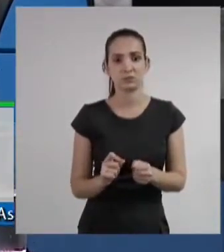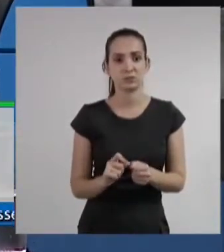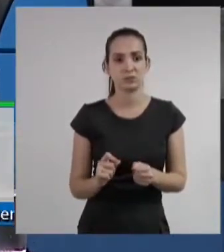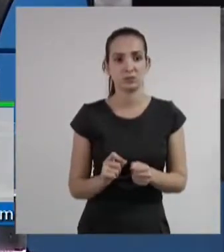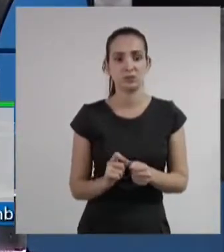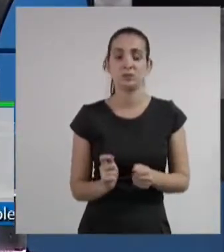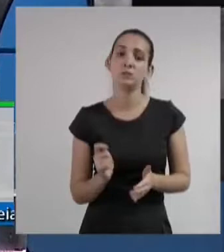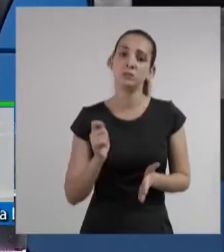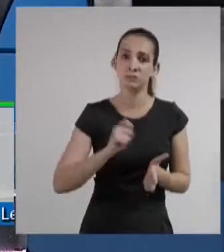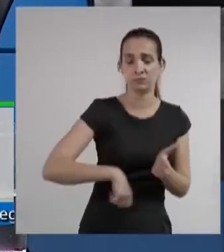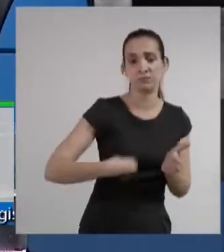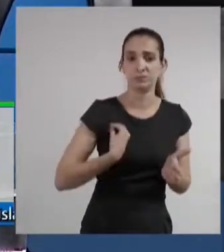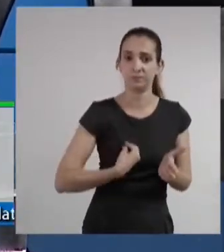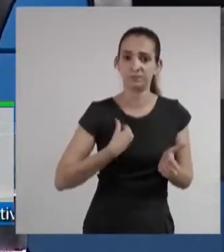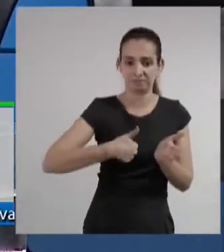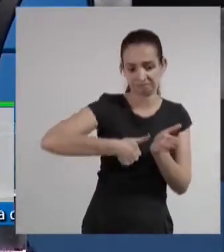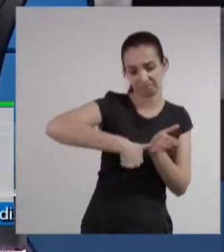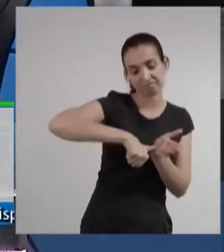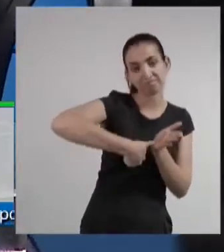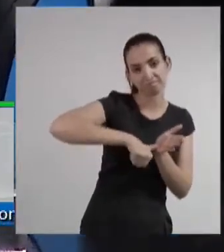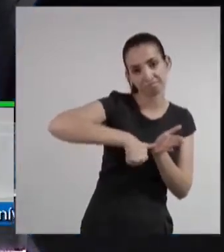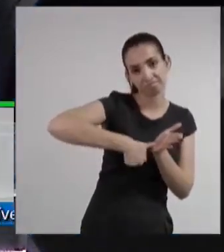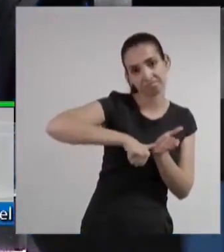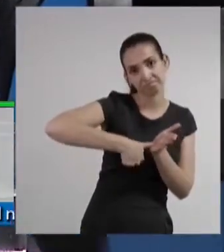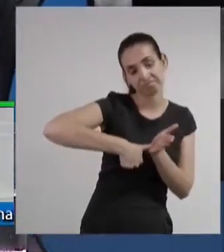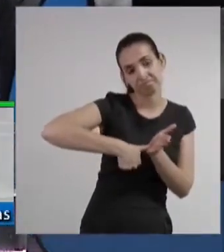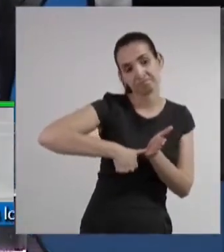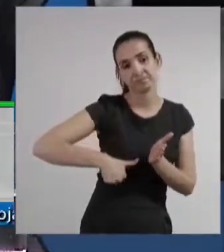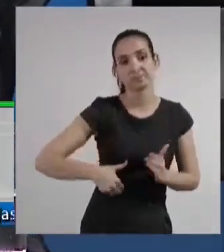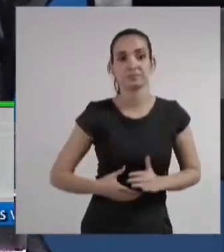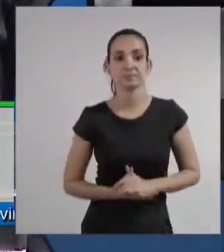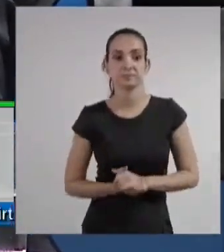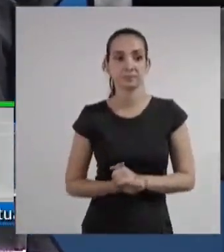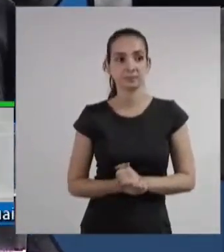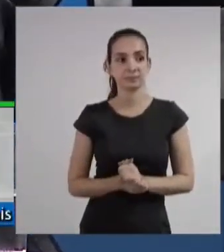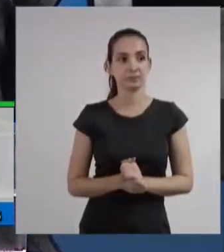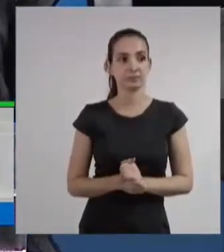o registro de suas presenças pelo setor biométrico.